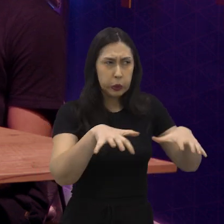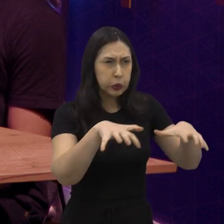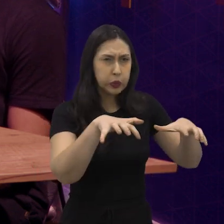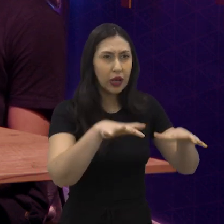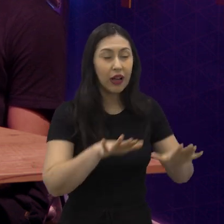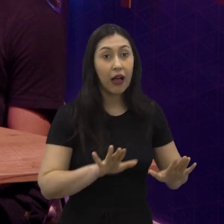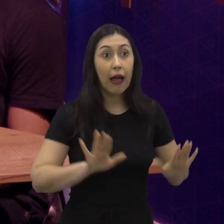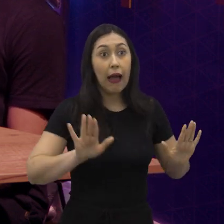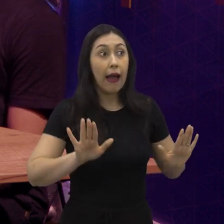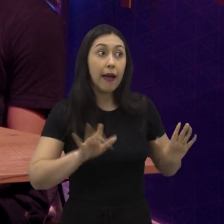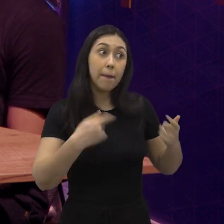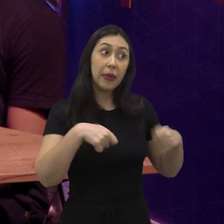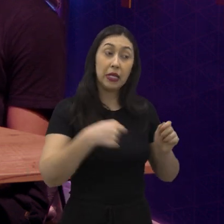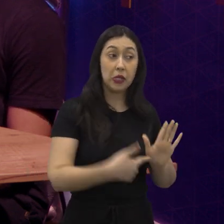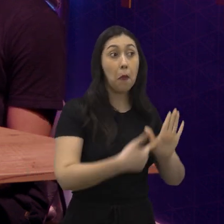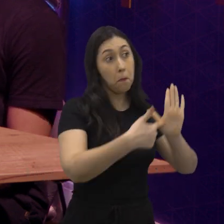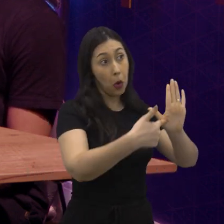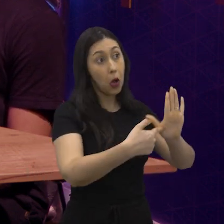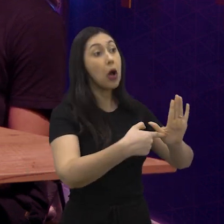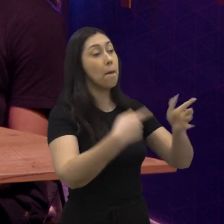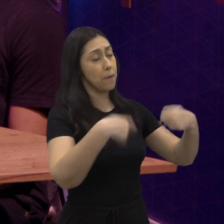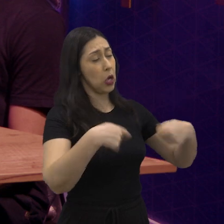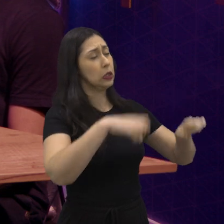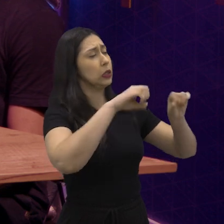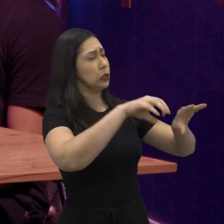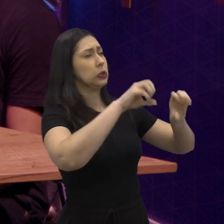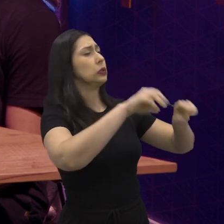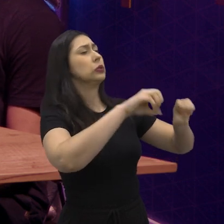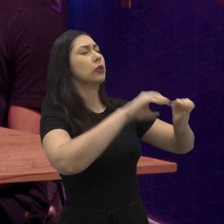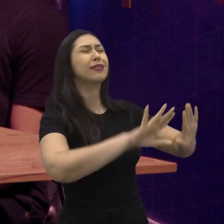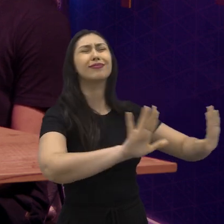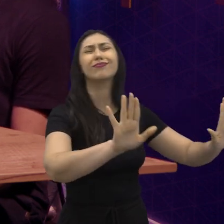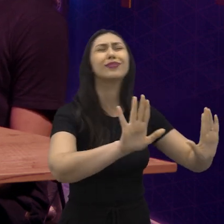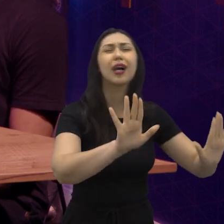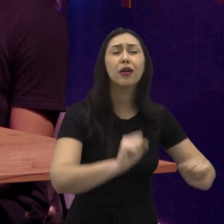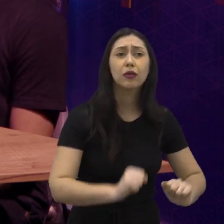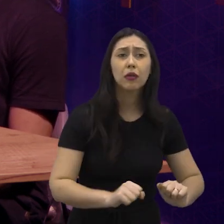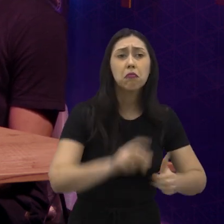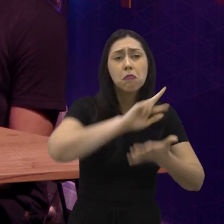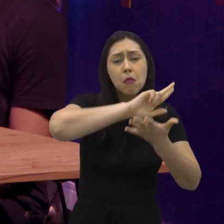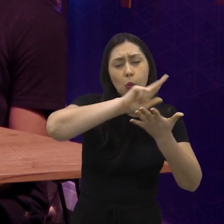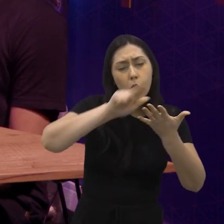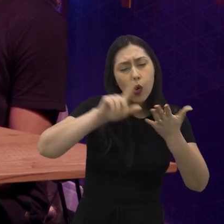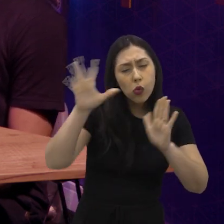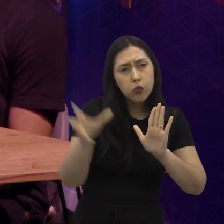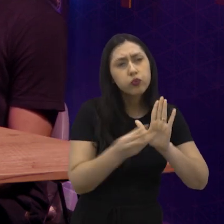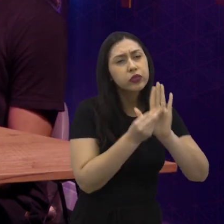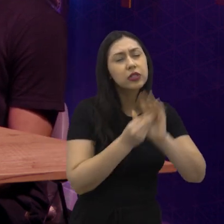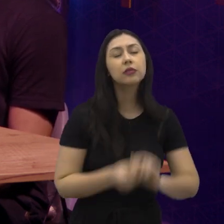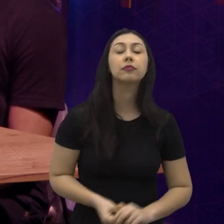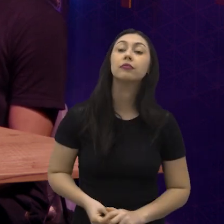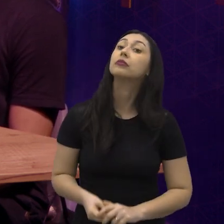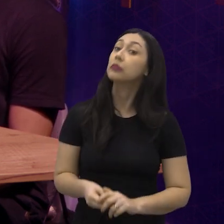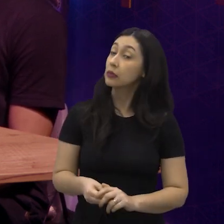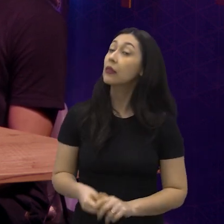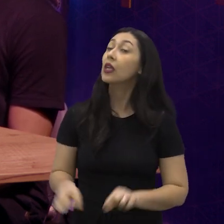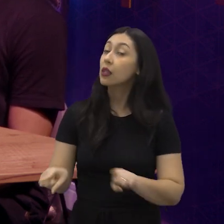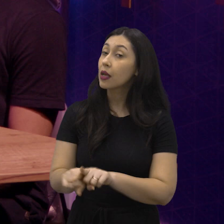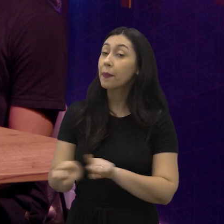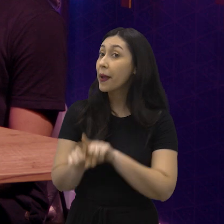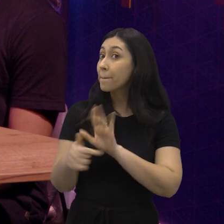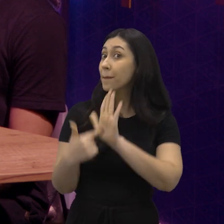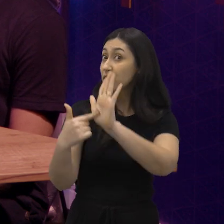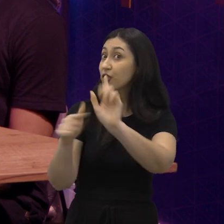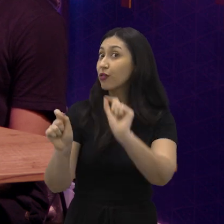né? Não tanto, mas precisa falar isso porque precisa passar essa lição de moral. Não, outras coisas foram entrando aí. E o ser